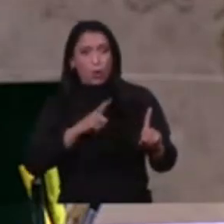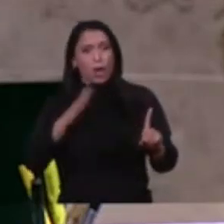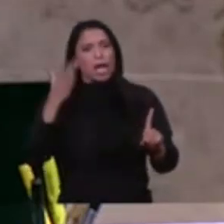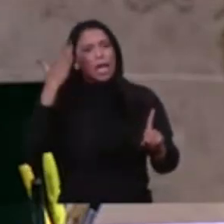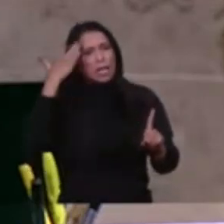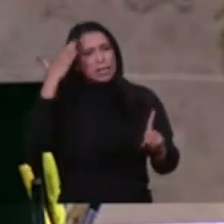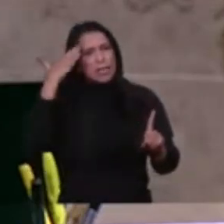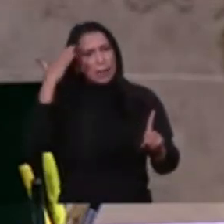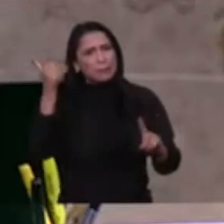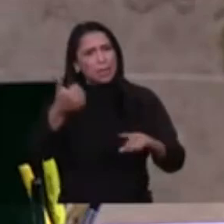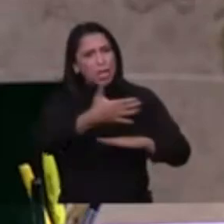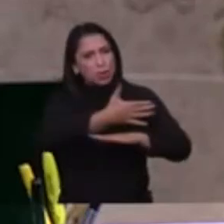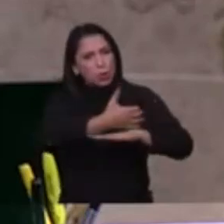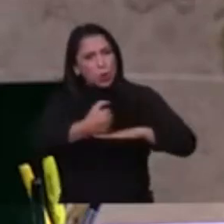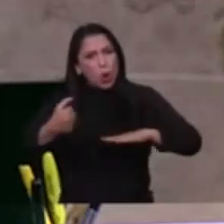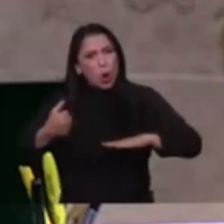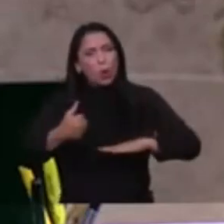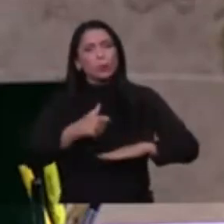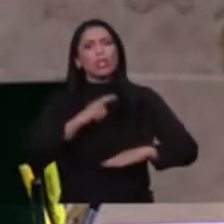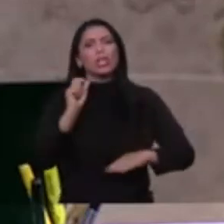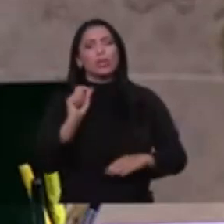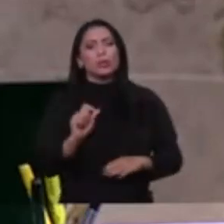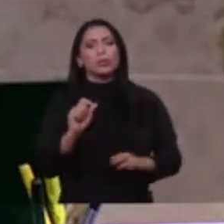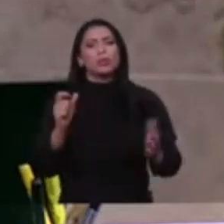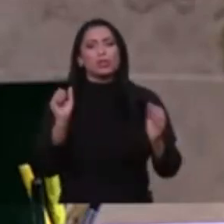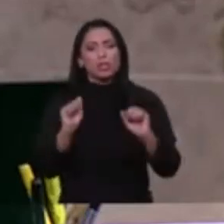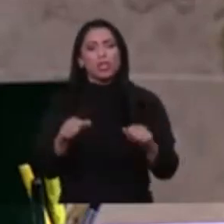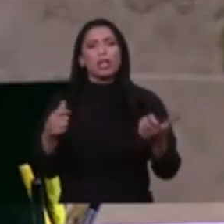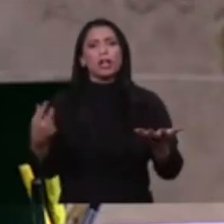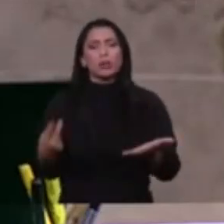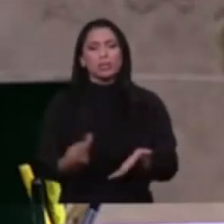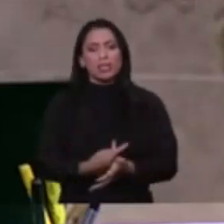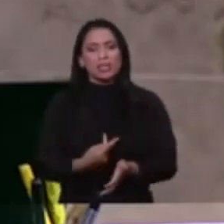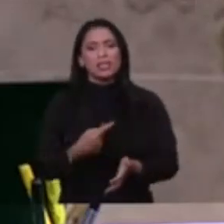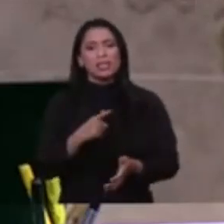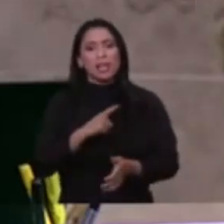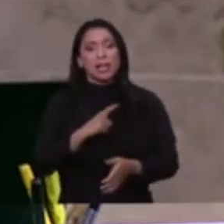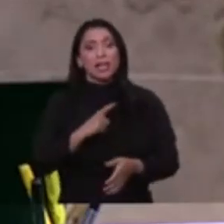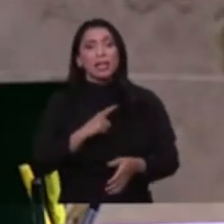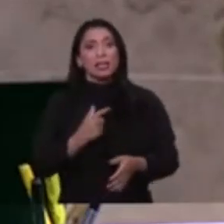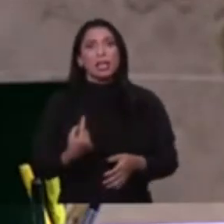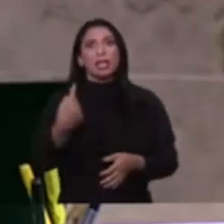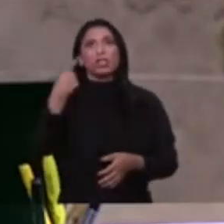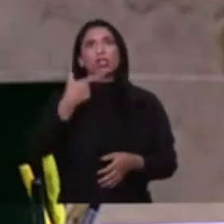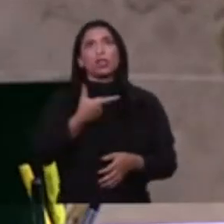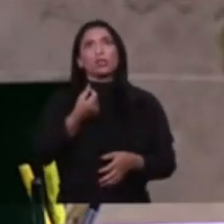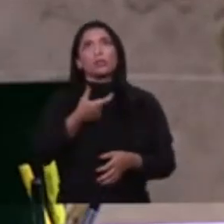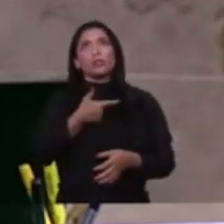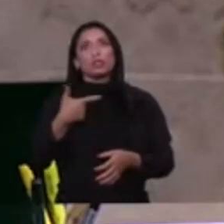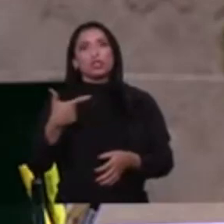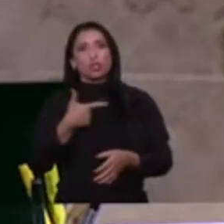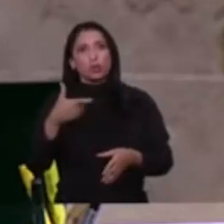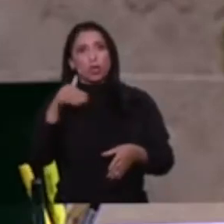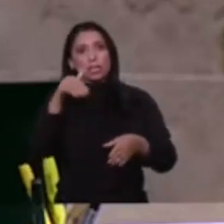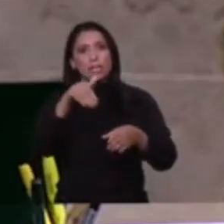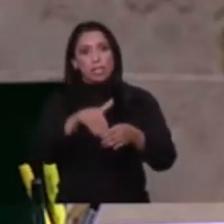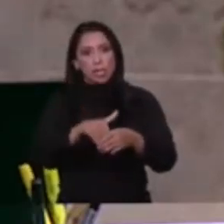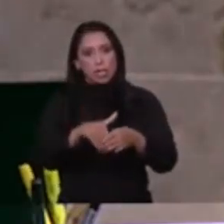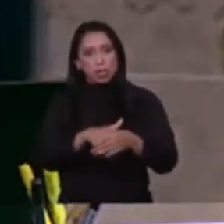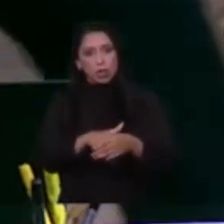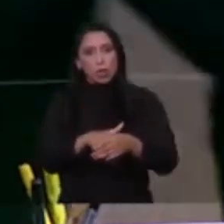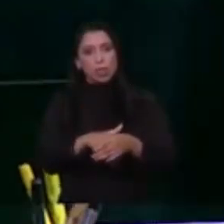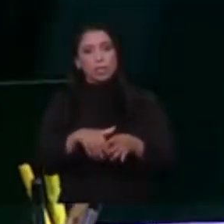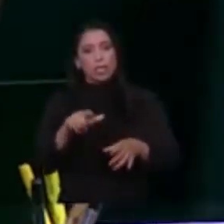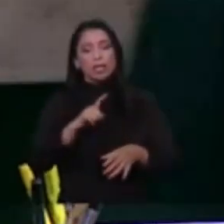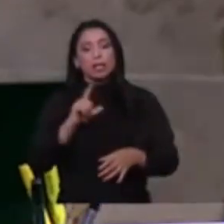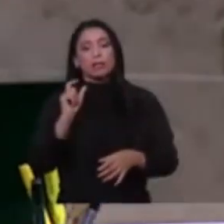escalada golpista que se alteava desde o resultado das eleições de 2022, assentiu a